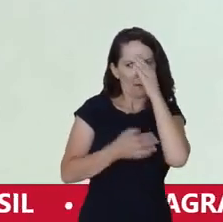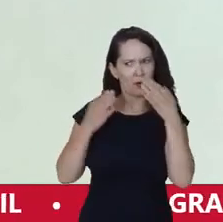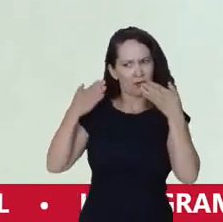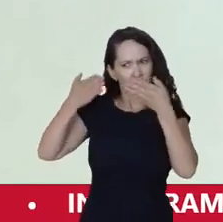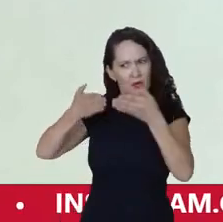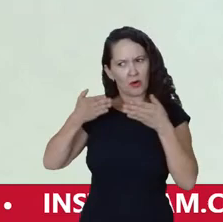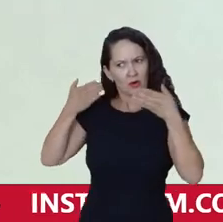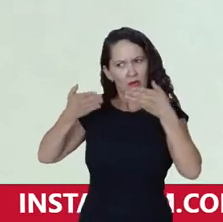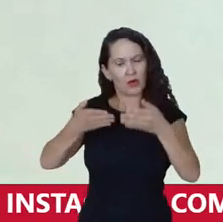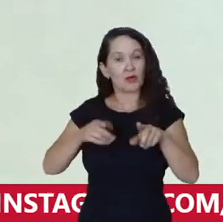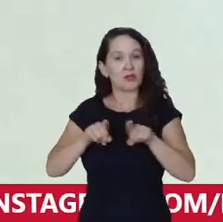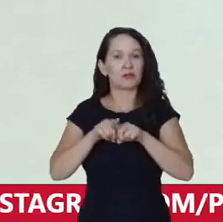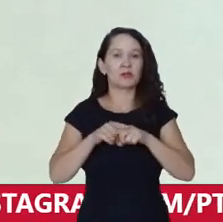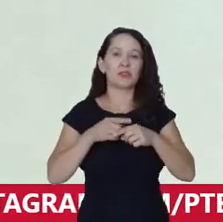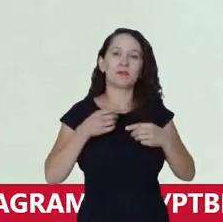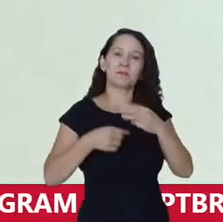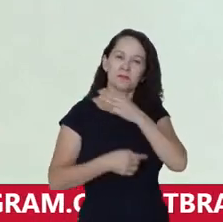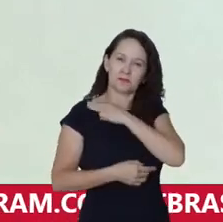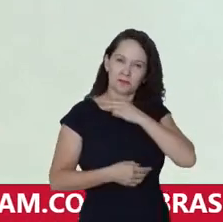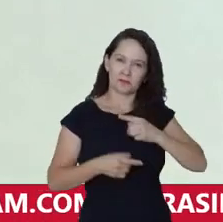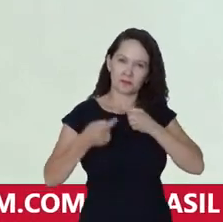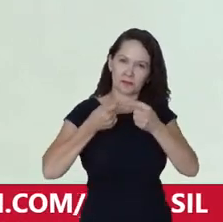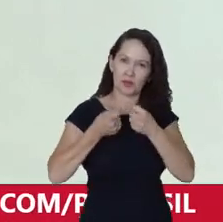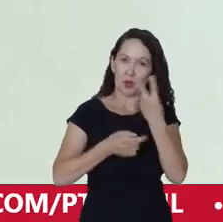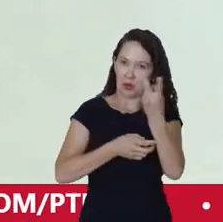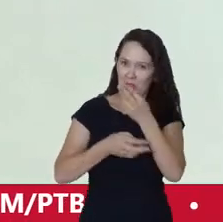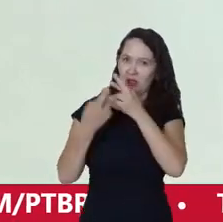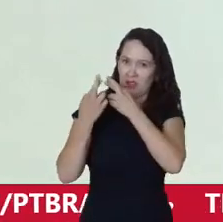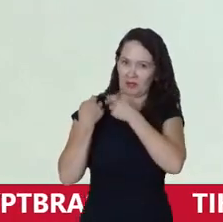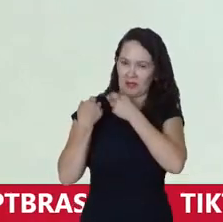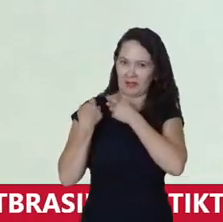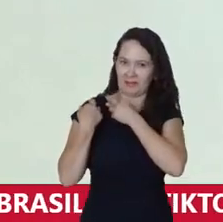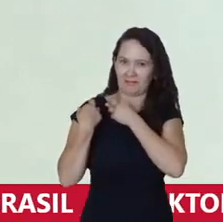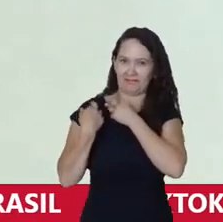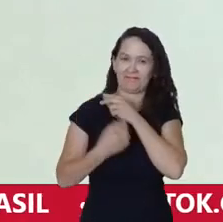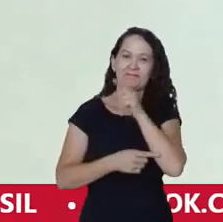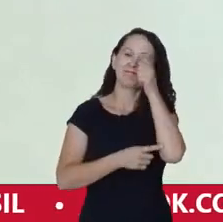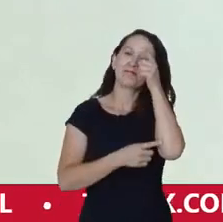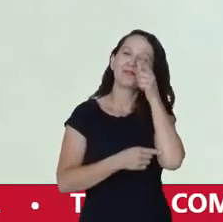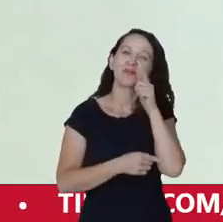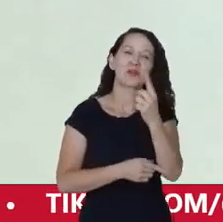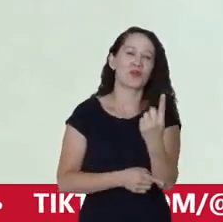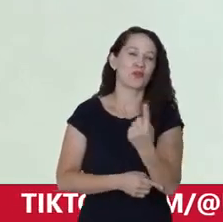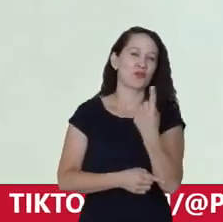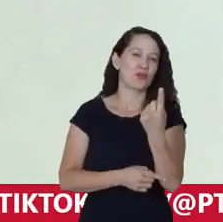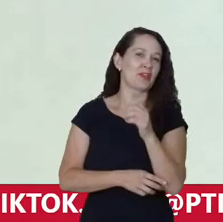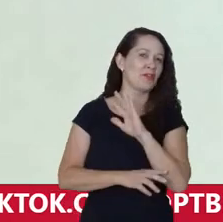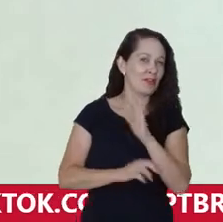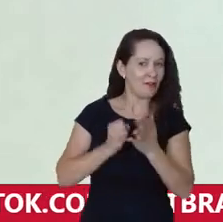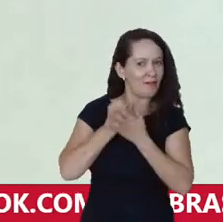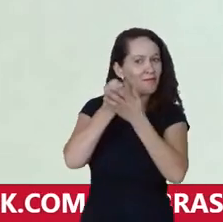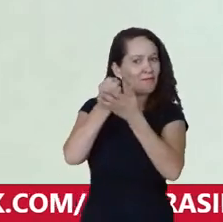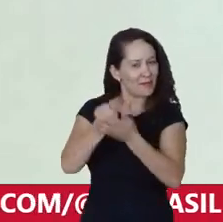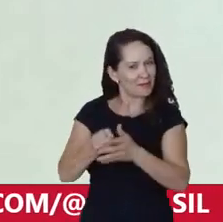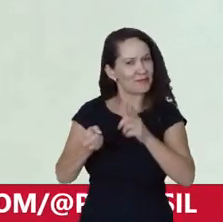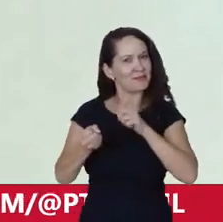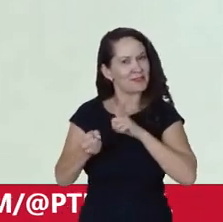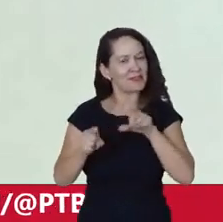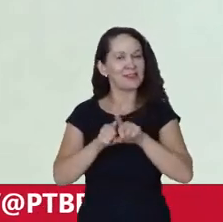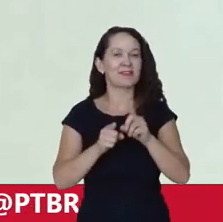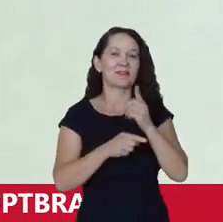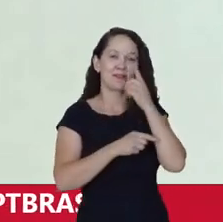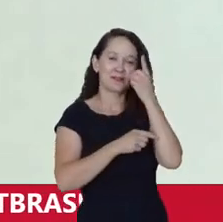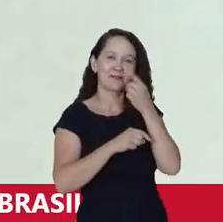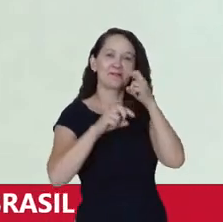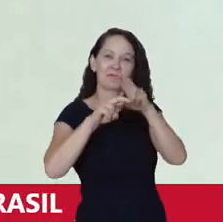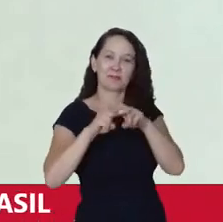Guedes, é claro que a responsabilidade, os mentores são eles, mas eles não conseguirão se não tiver o apoio dos parlamentares. Então,